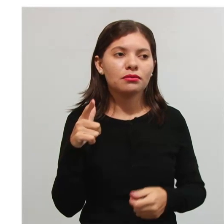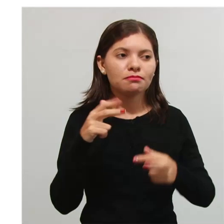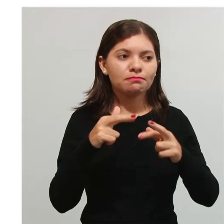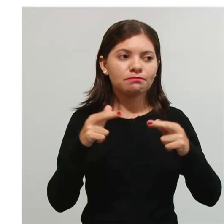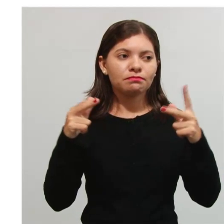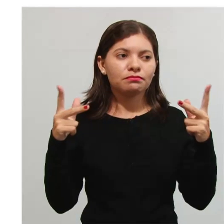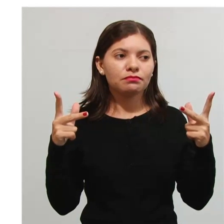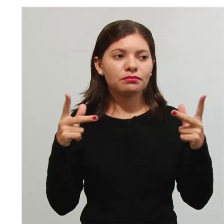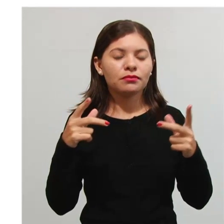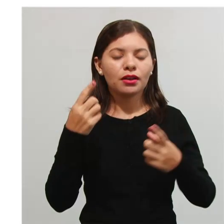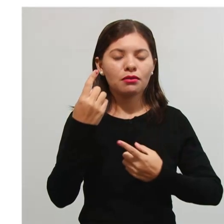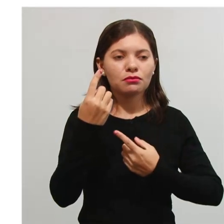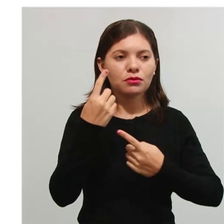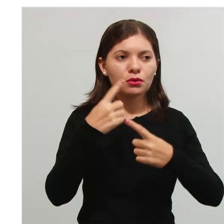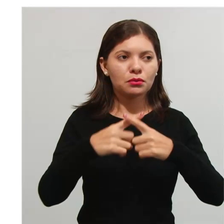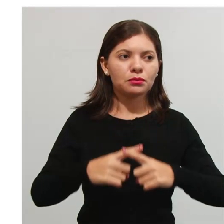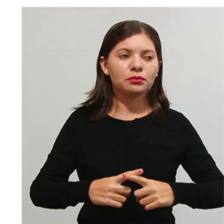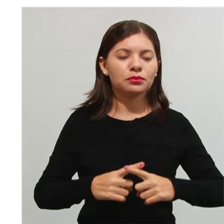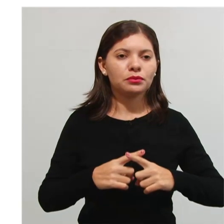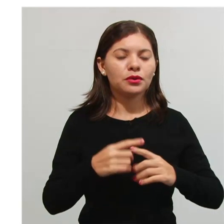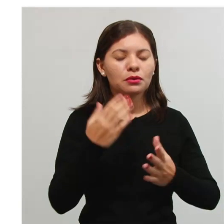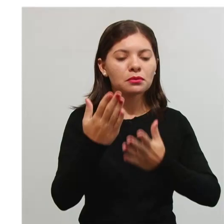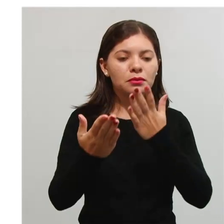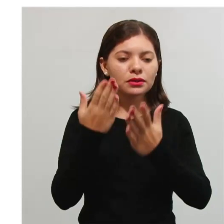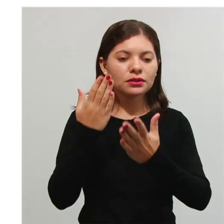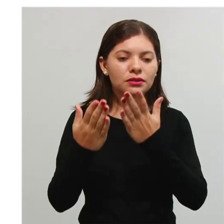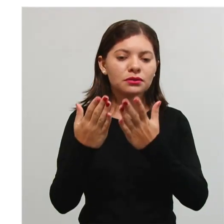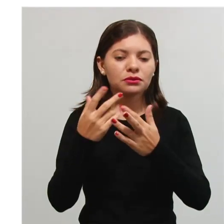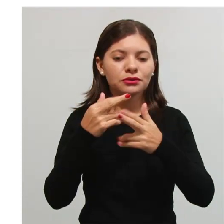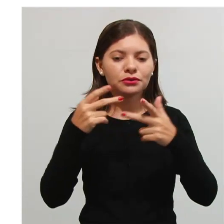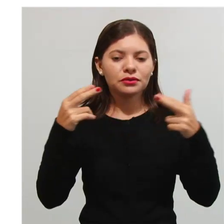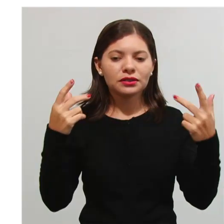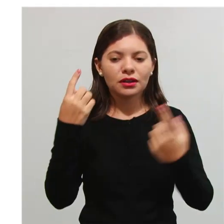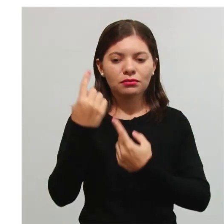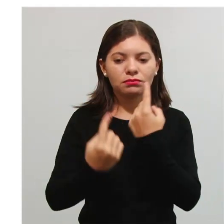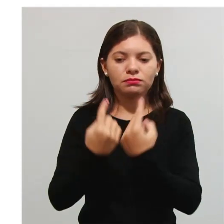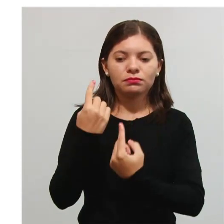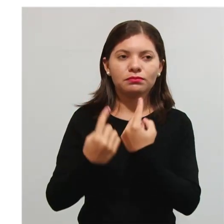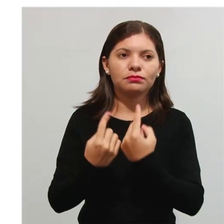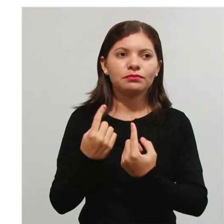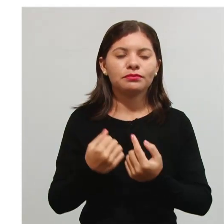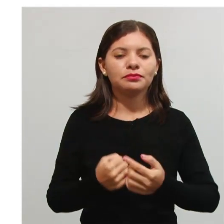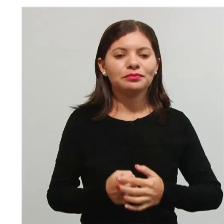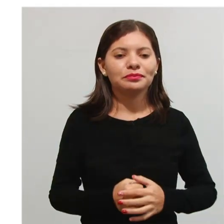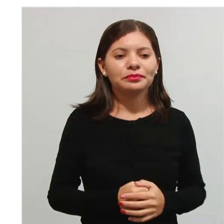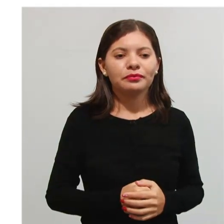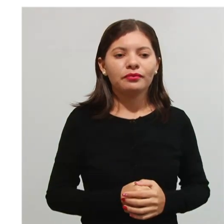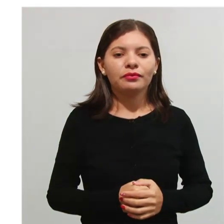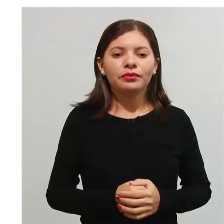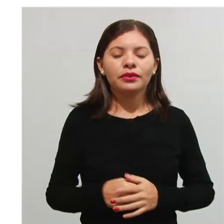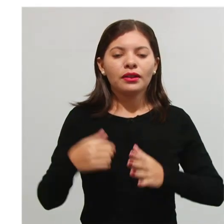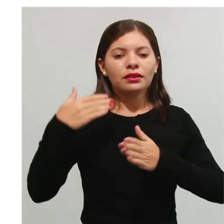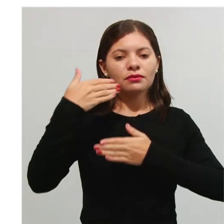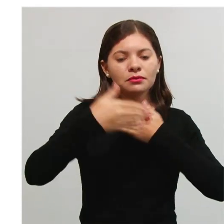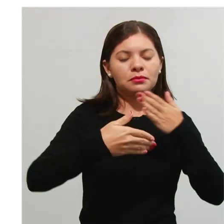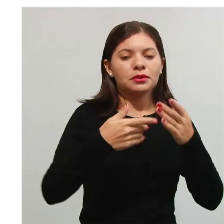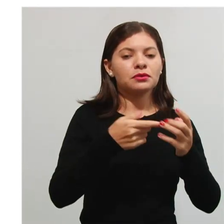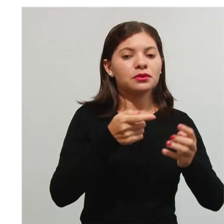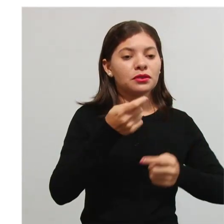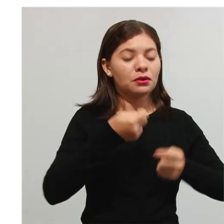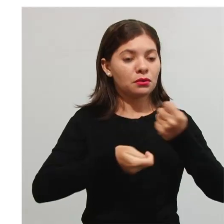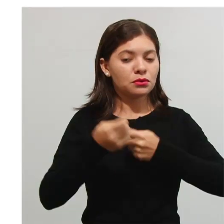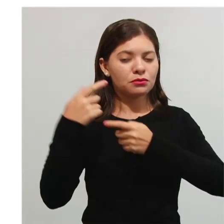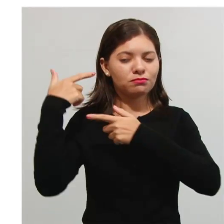competitiva em comparação às outras concorrentes, ok? Desenvolvimento de negócio e carreira empreendedora.